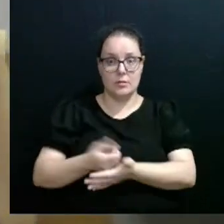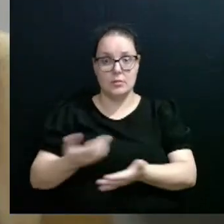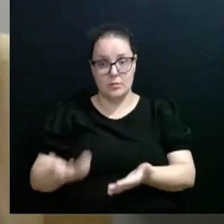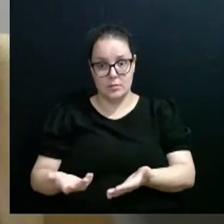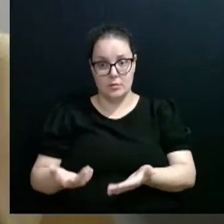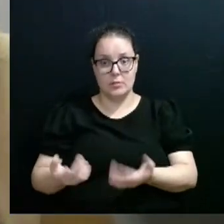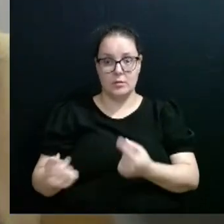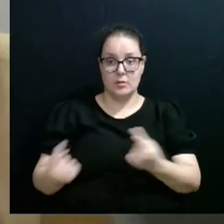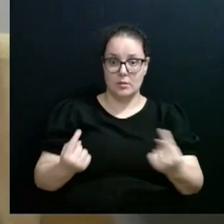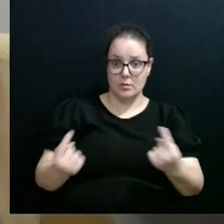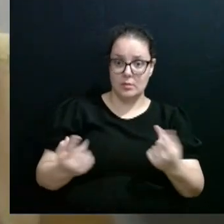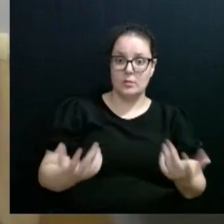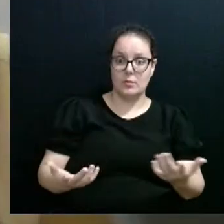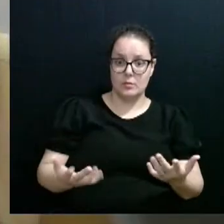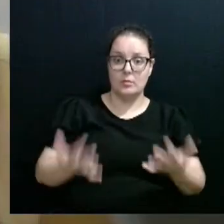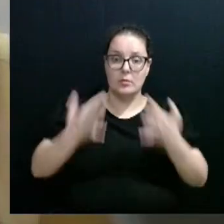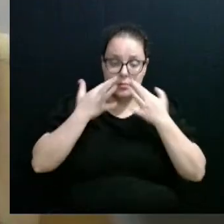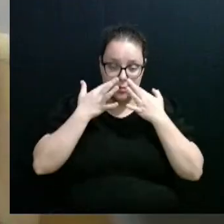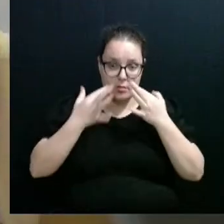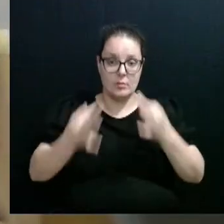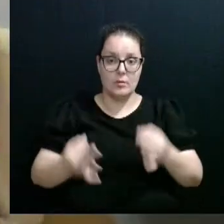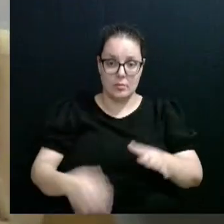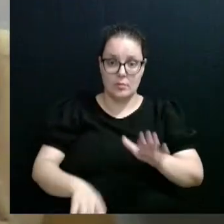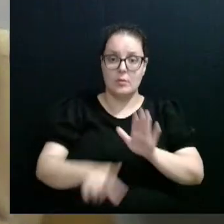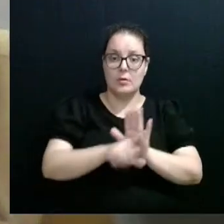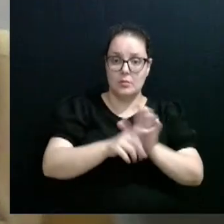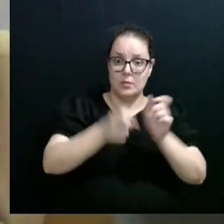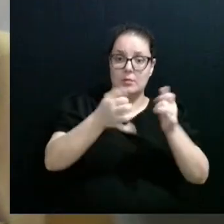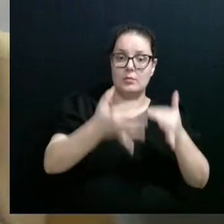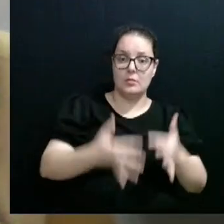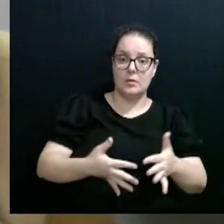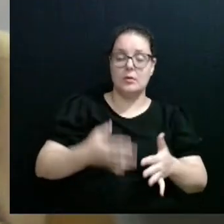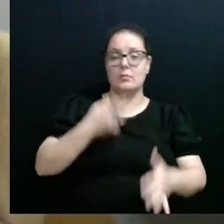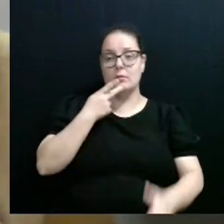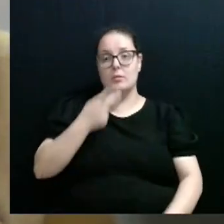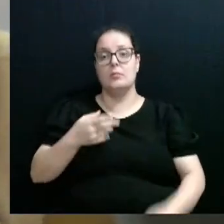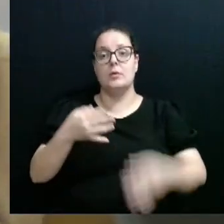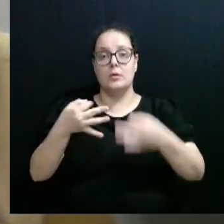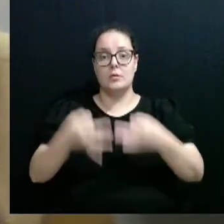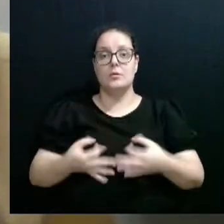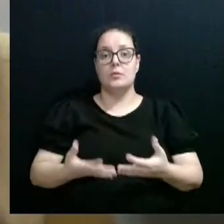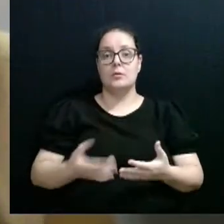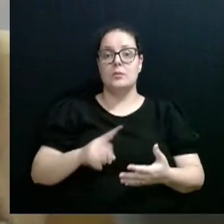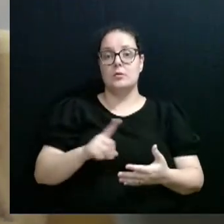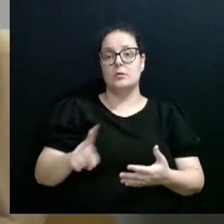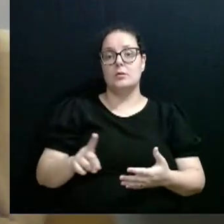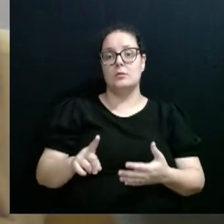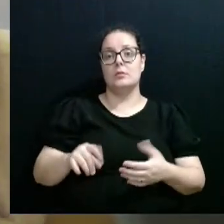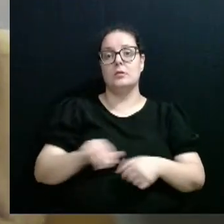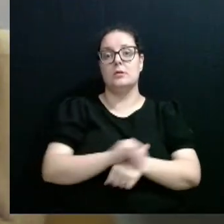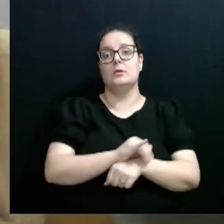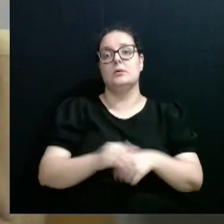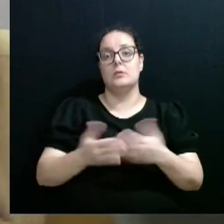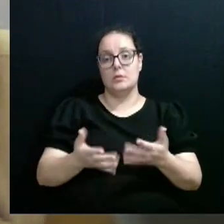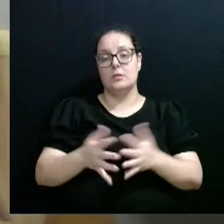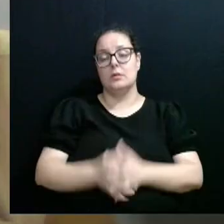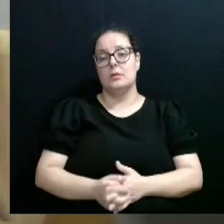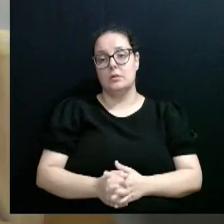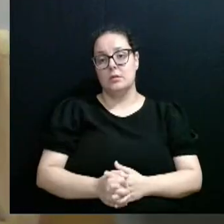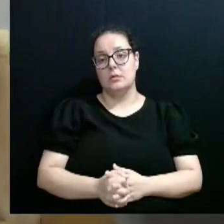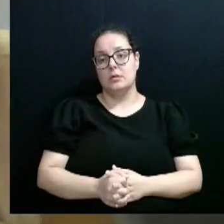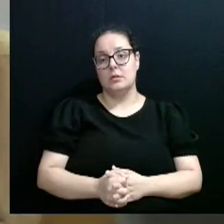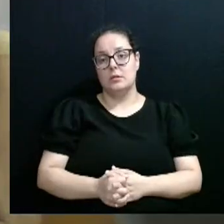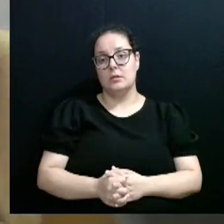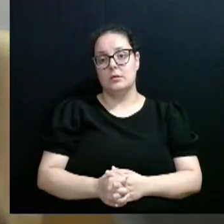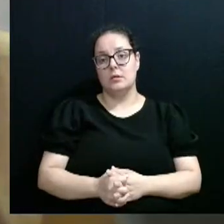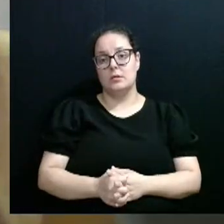estar atentos ao que a legislação menciona, para justamente não cair na armadilha, né? De ser pego aí de